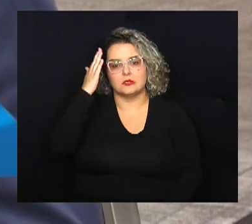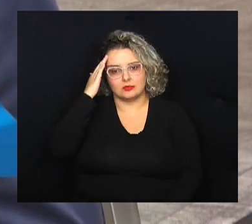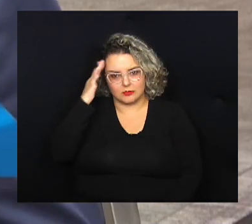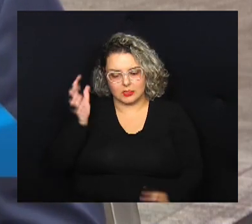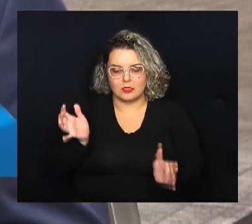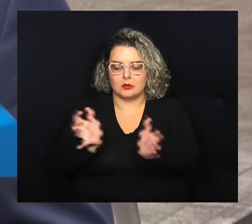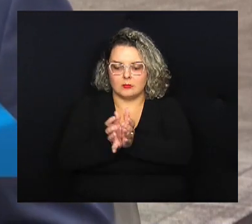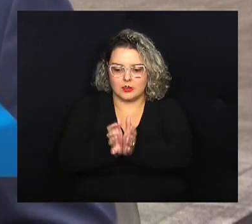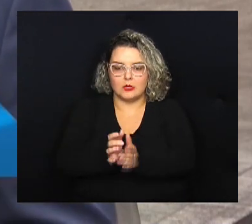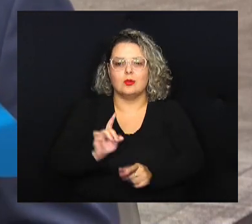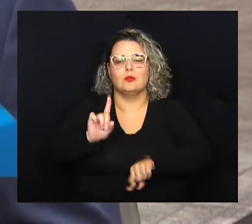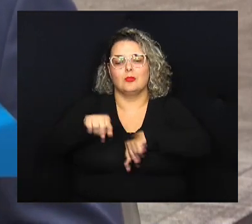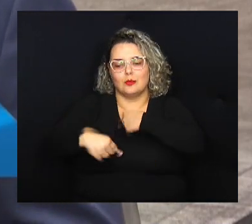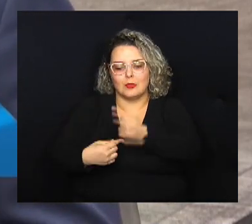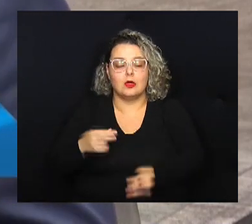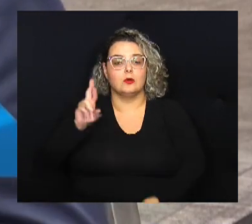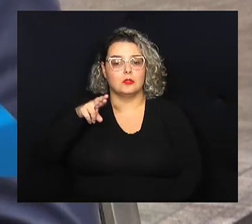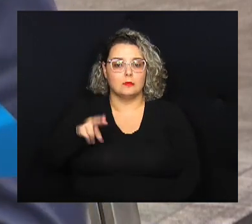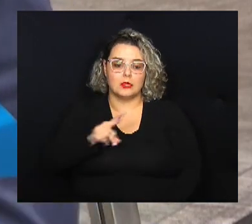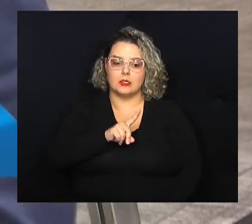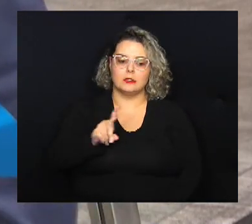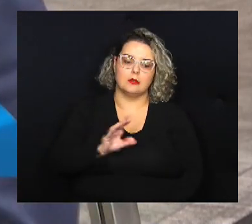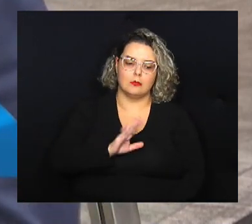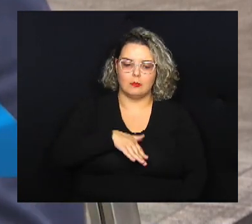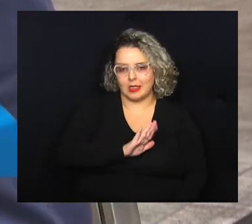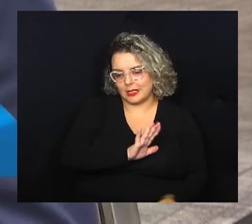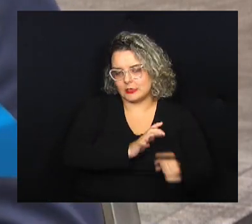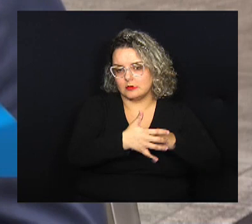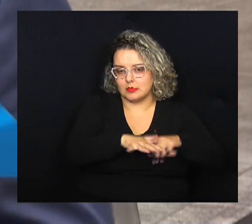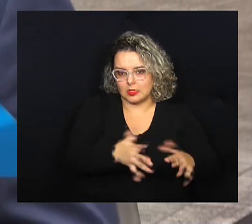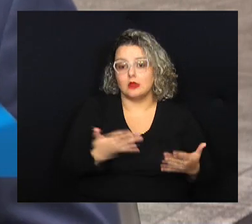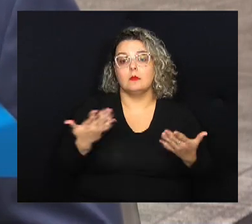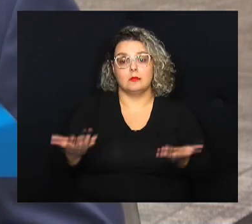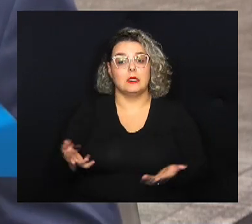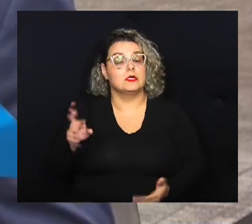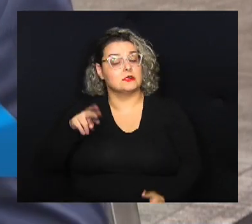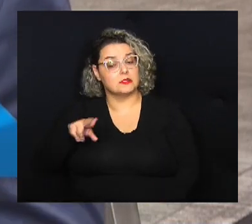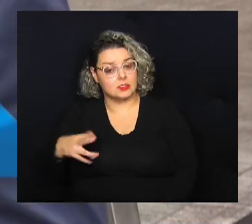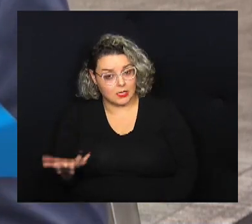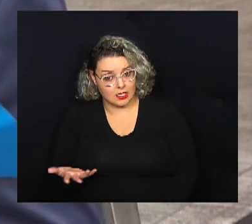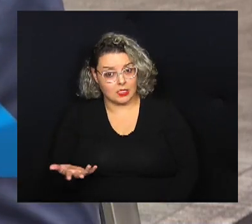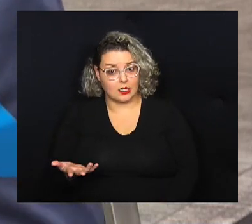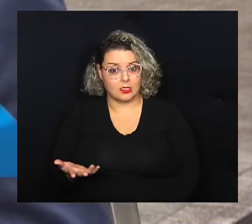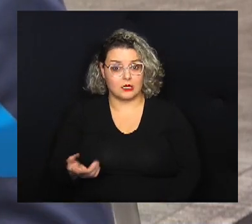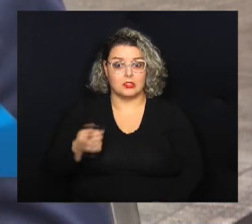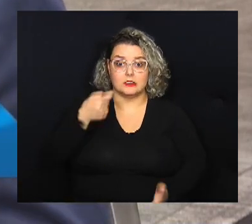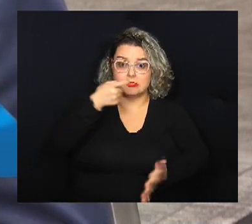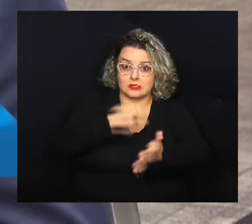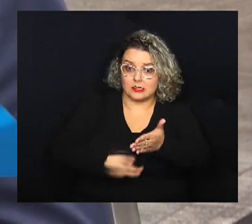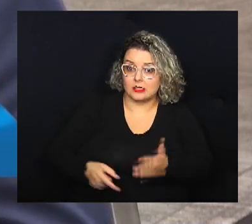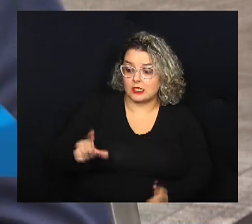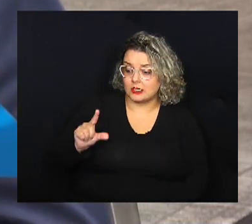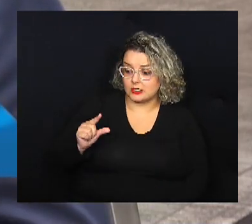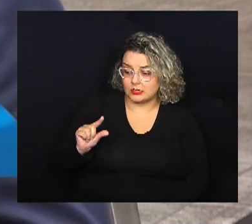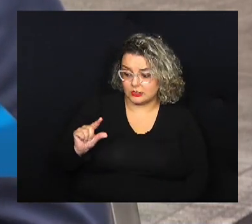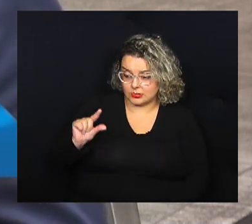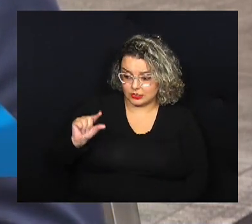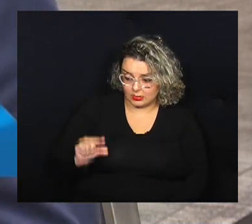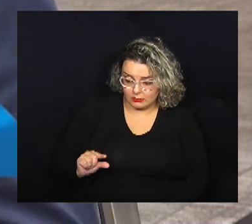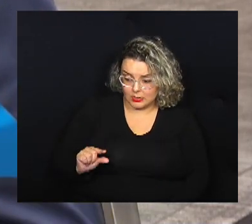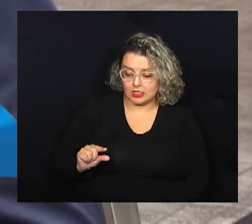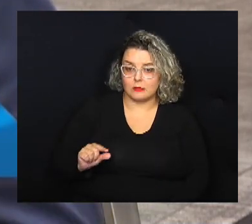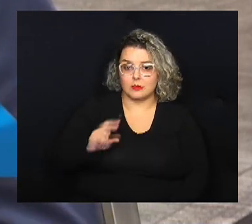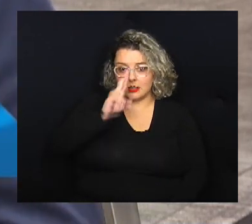mas aí por um outro motivo, não a pandemia, mas sim por conta, né, da taxa mínima que a Uber está pagando,